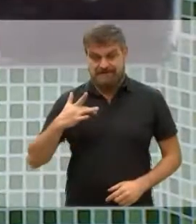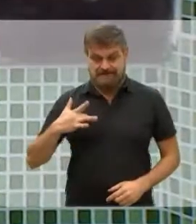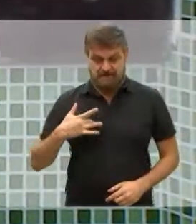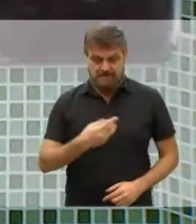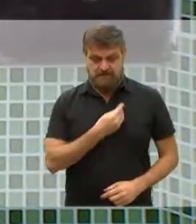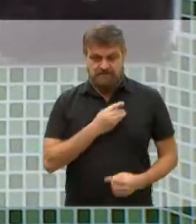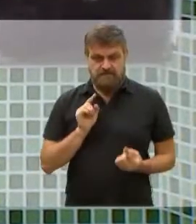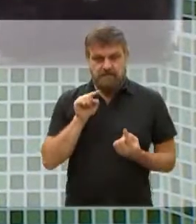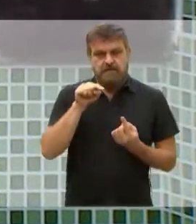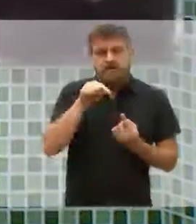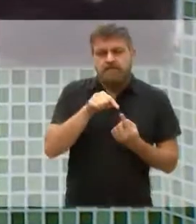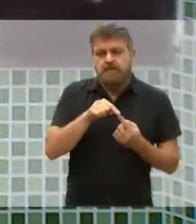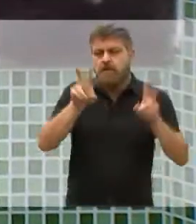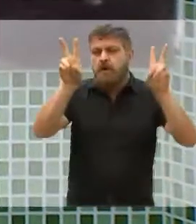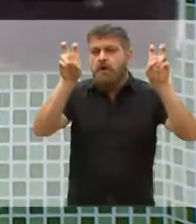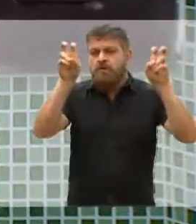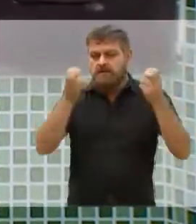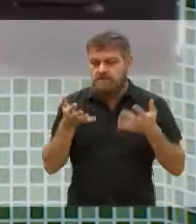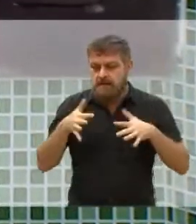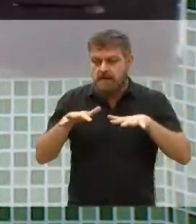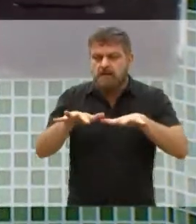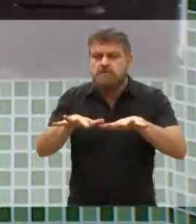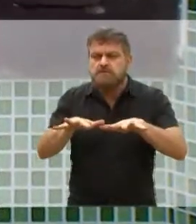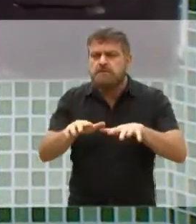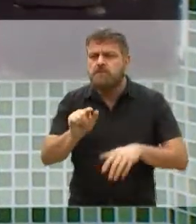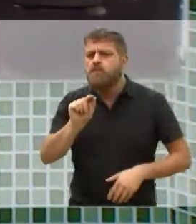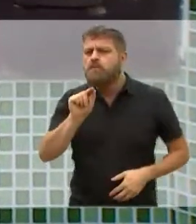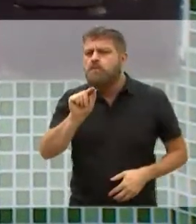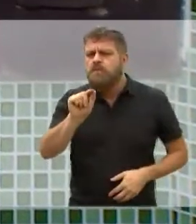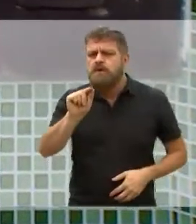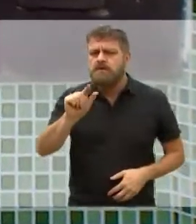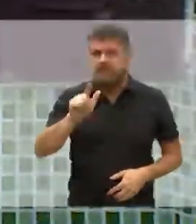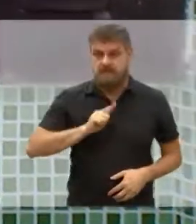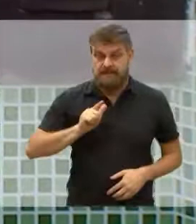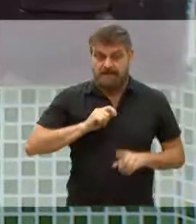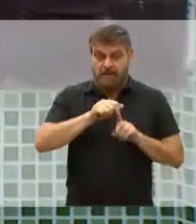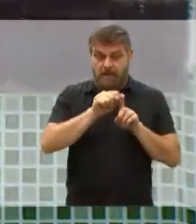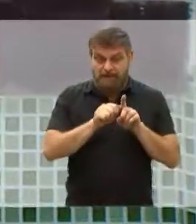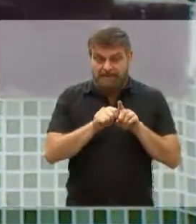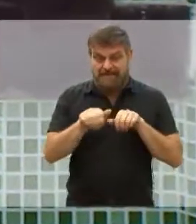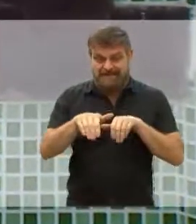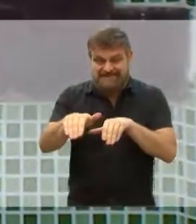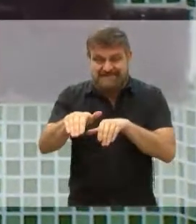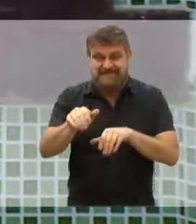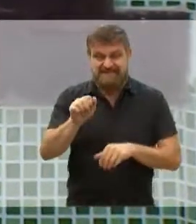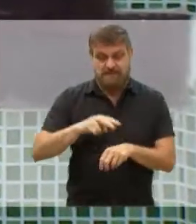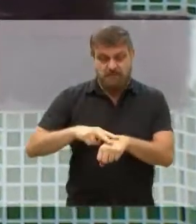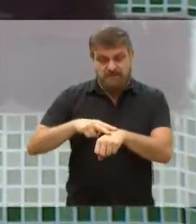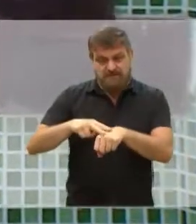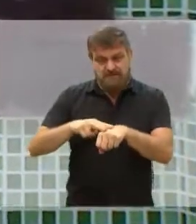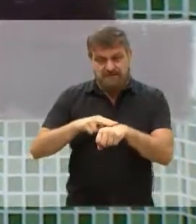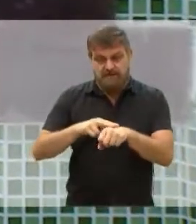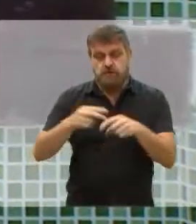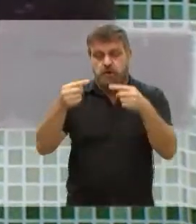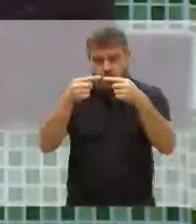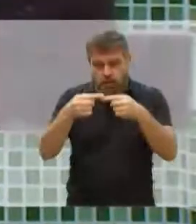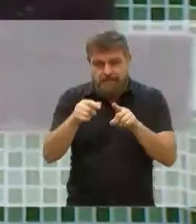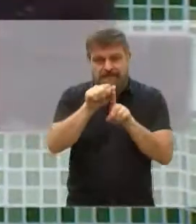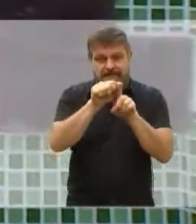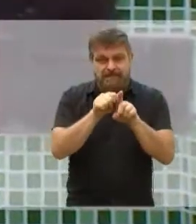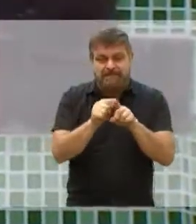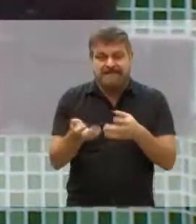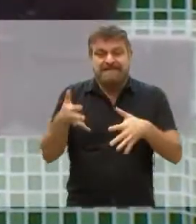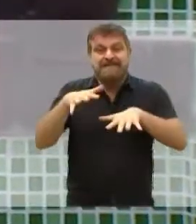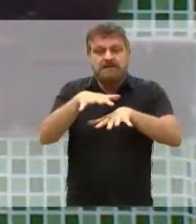Saúde é Vida de hoje nós vamos falar sobre inclusão. Afinal de contas, Setembro Verde é o mês da inclusão e nós